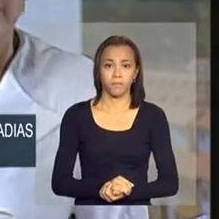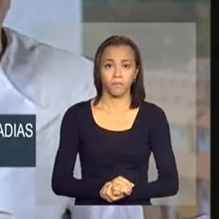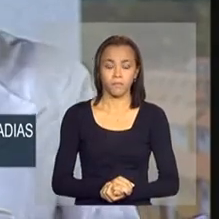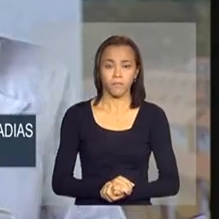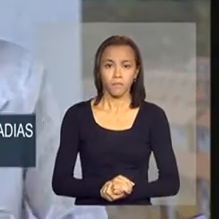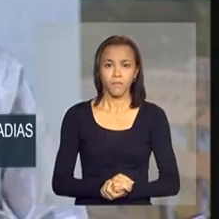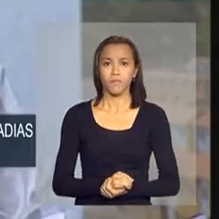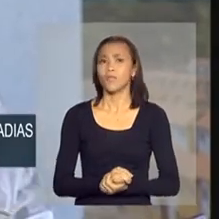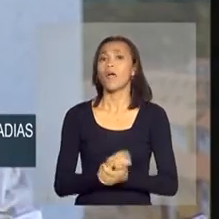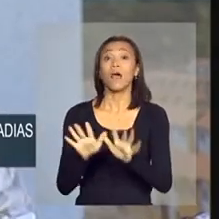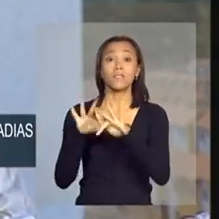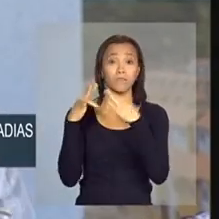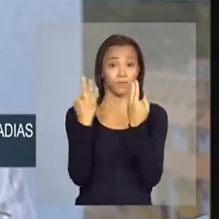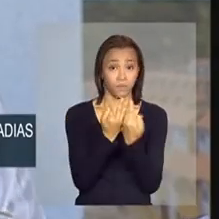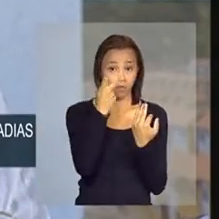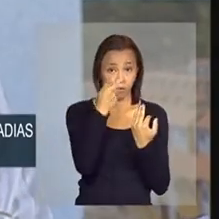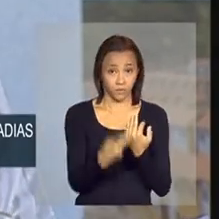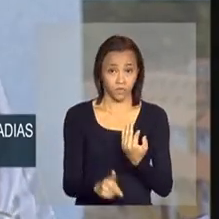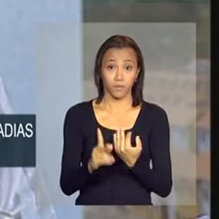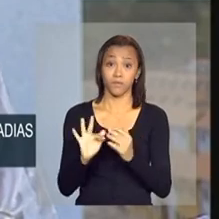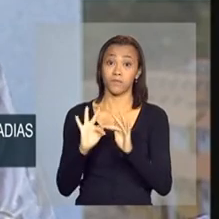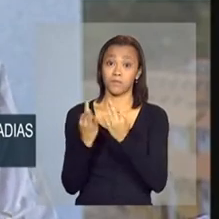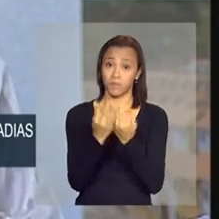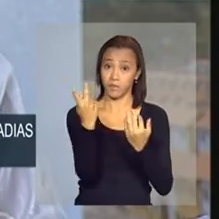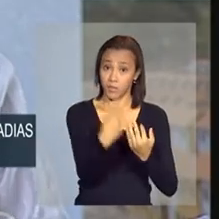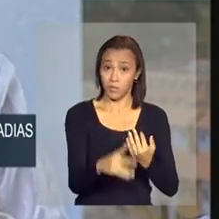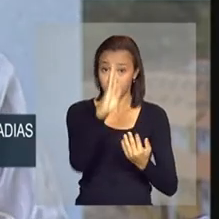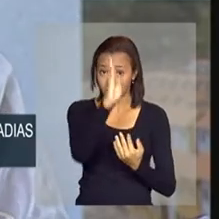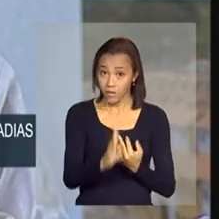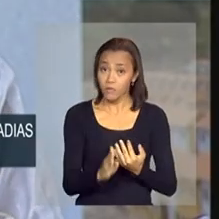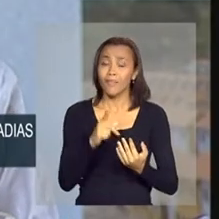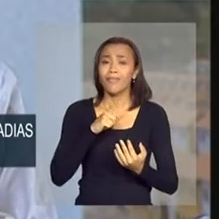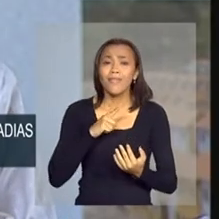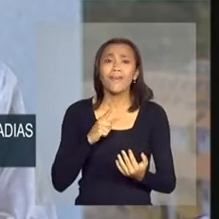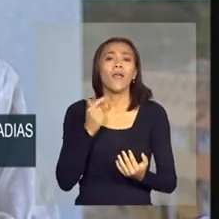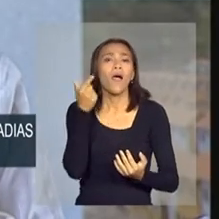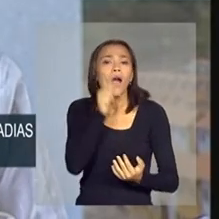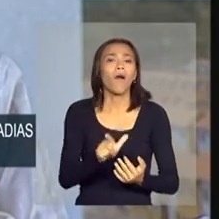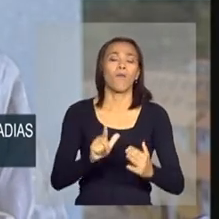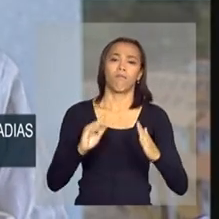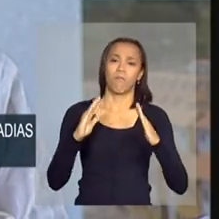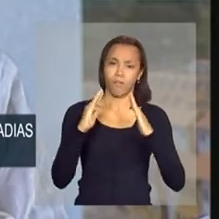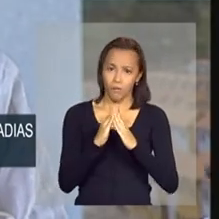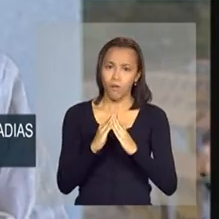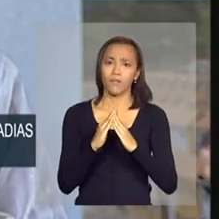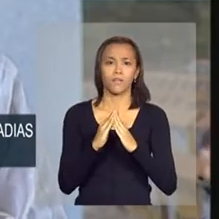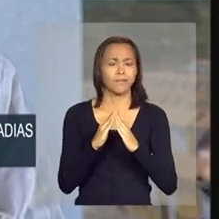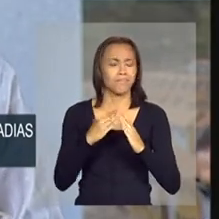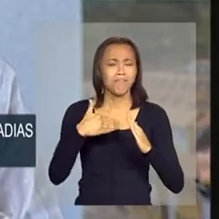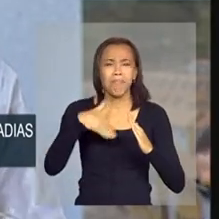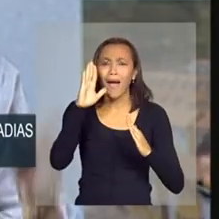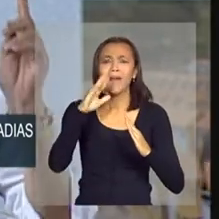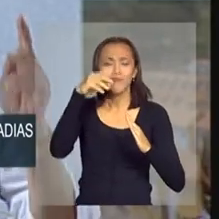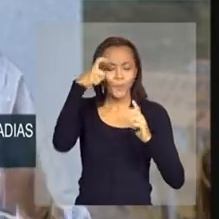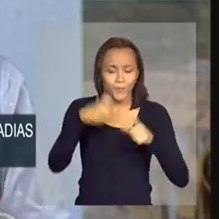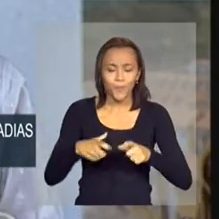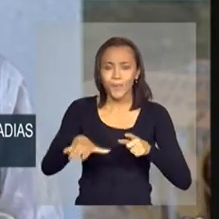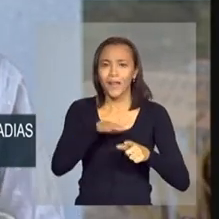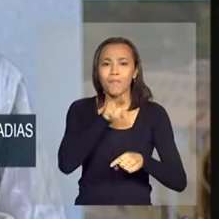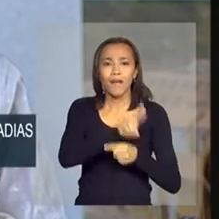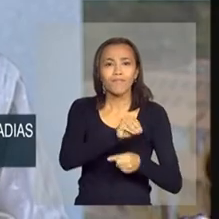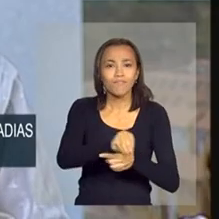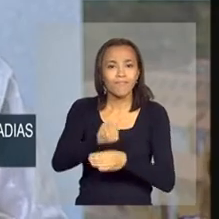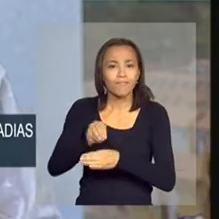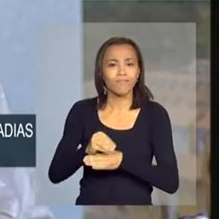e as famílias brasileiras que elas tenham um teto mais que um teto um lá onde